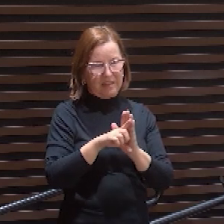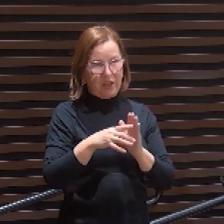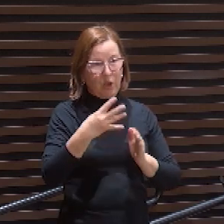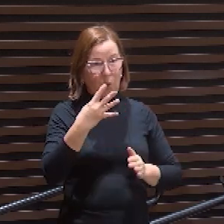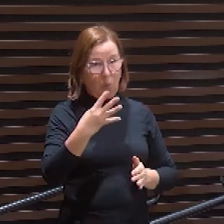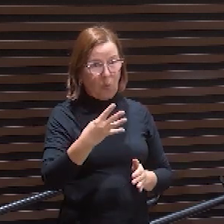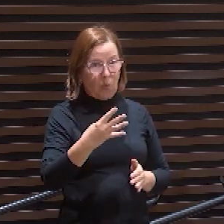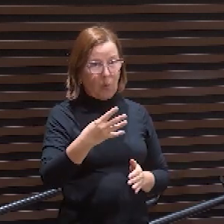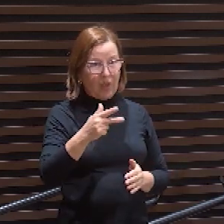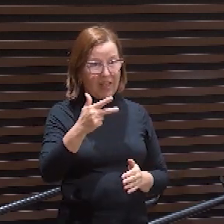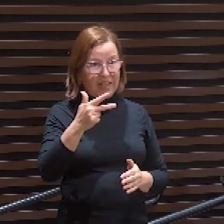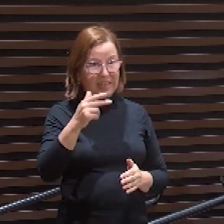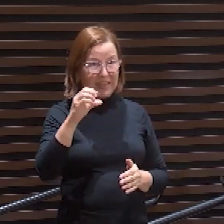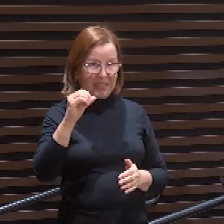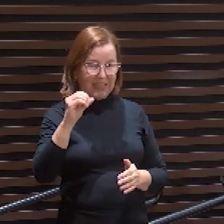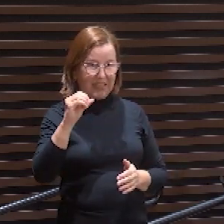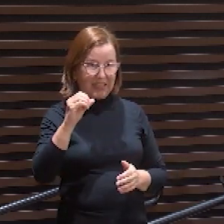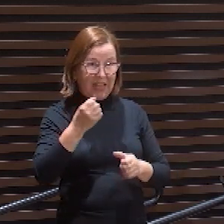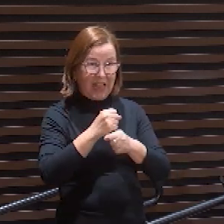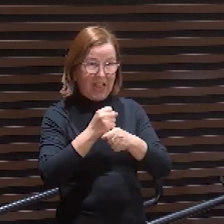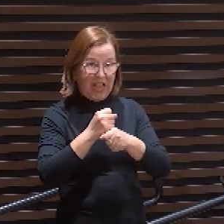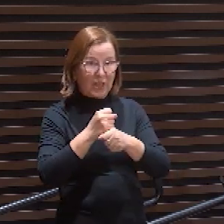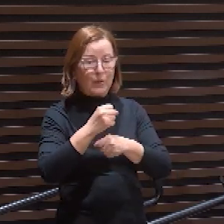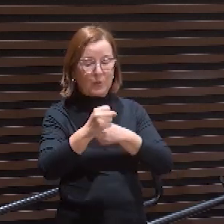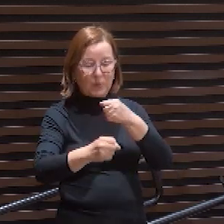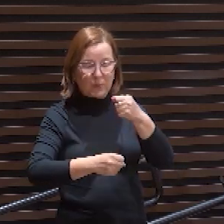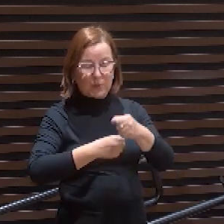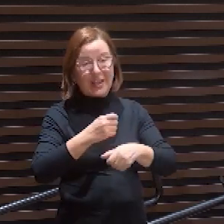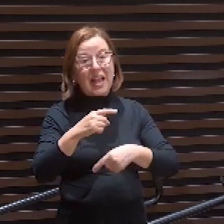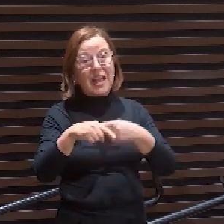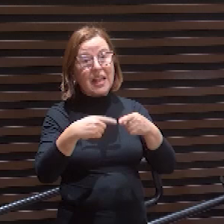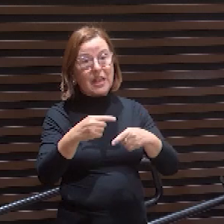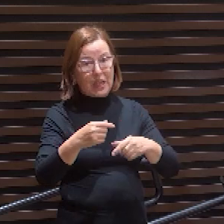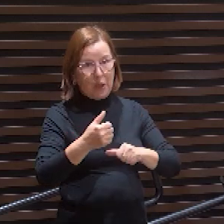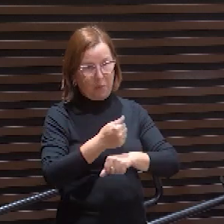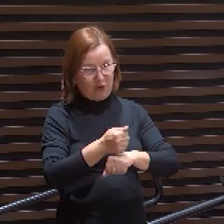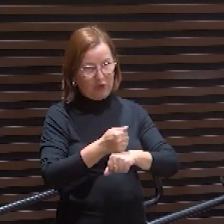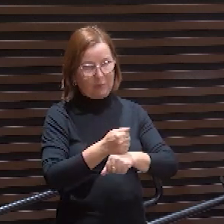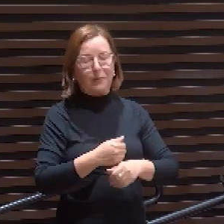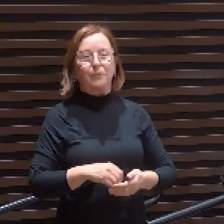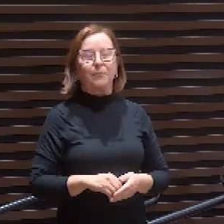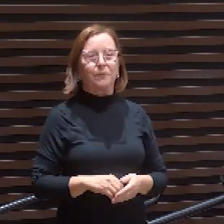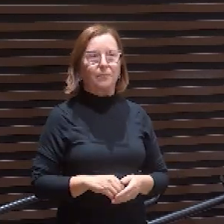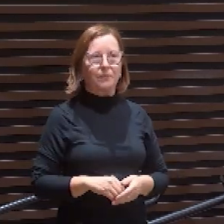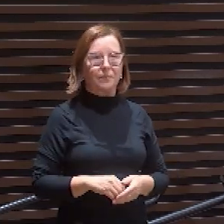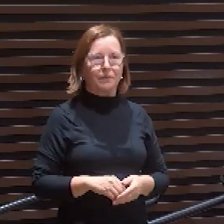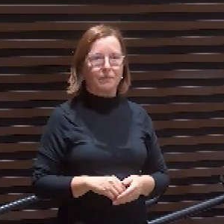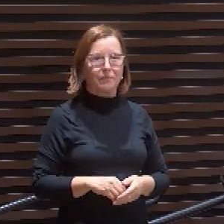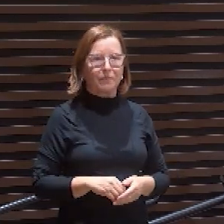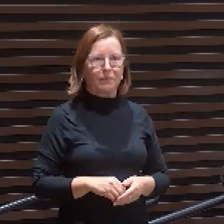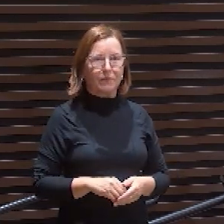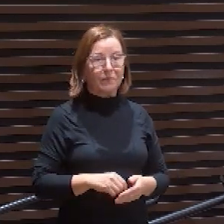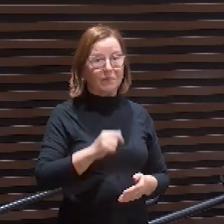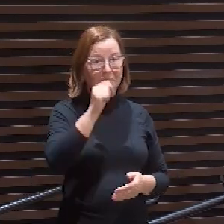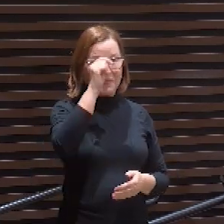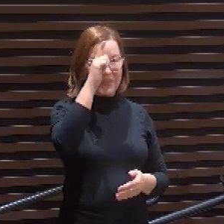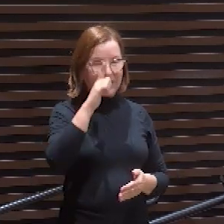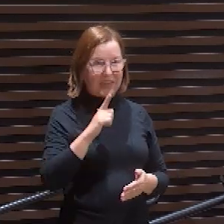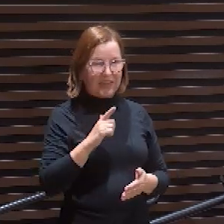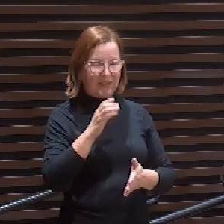430 anos depois de Abraão. Vamos para vamos para Gálatas